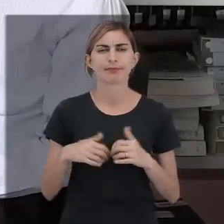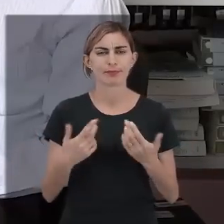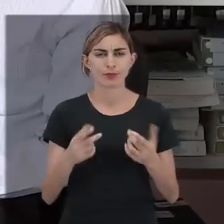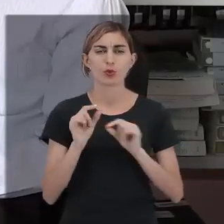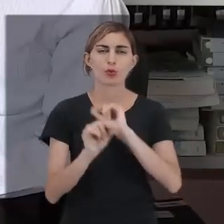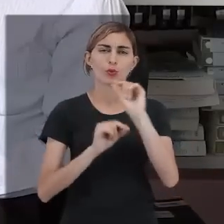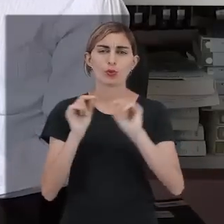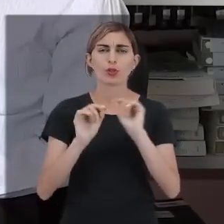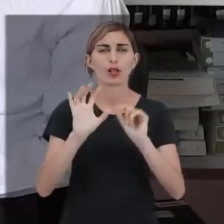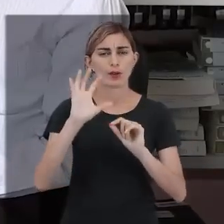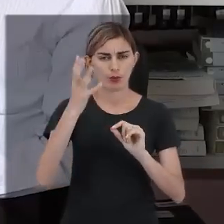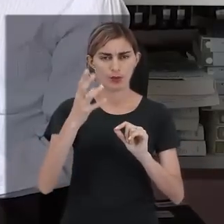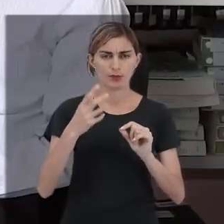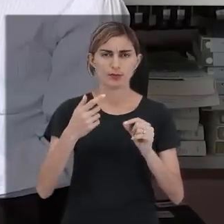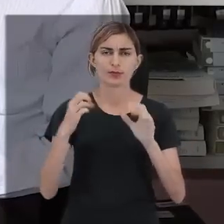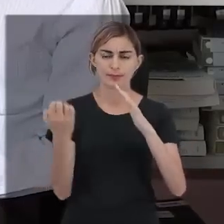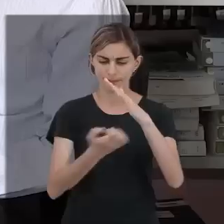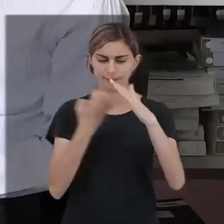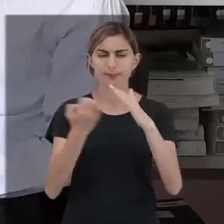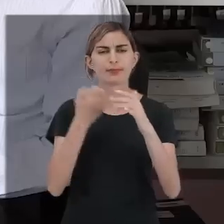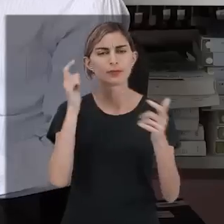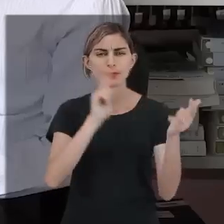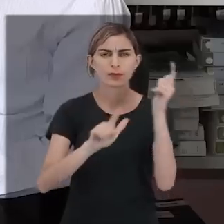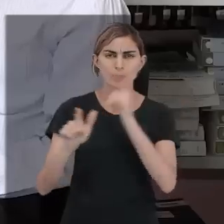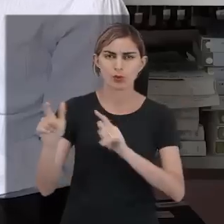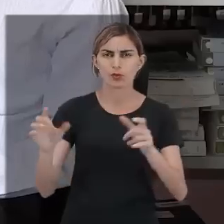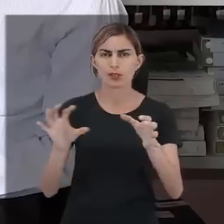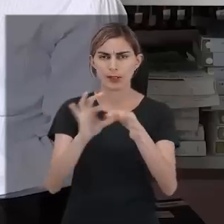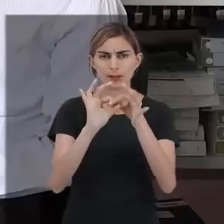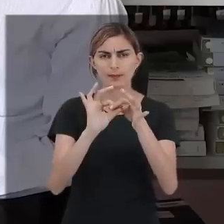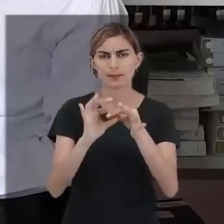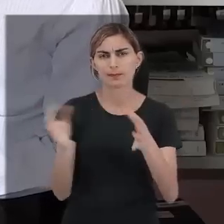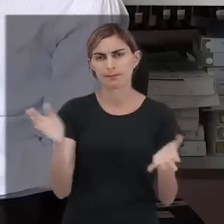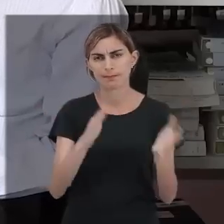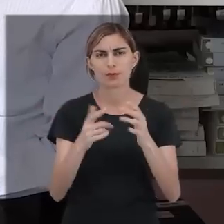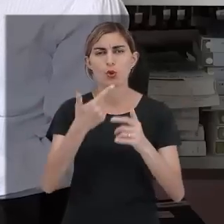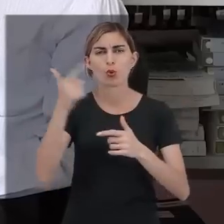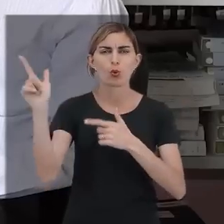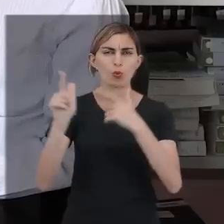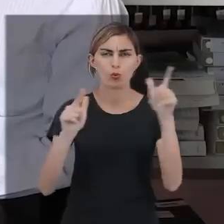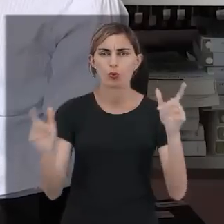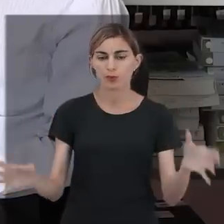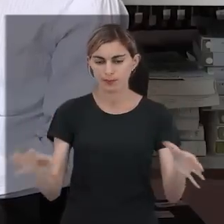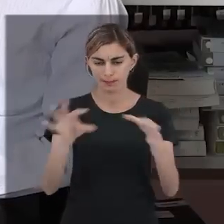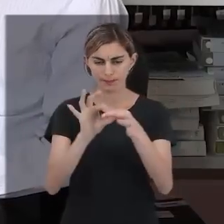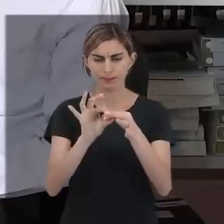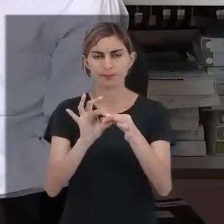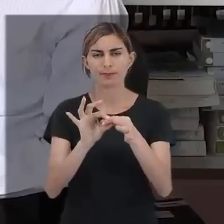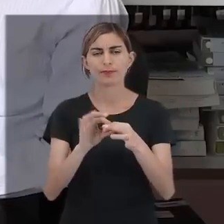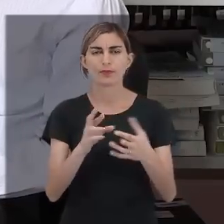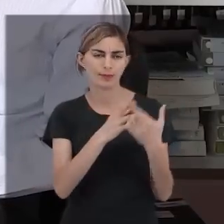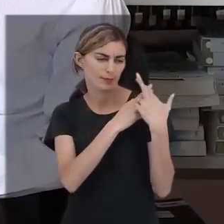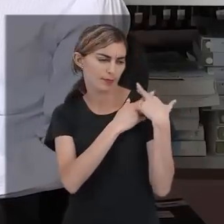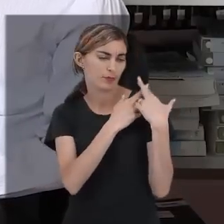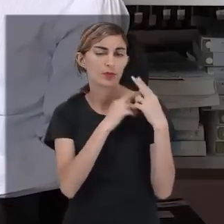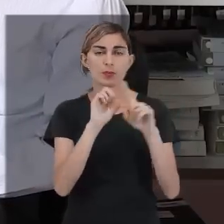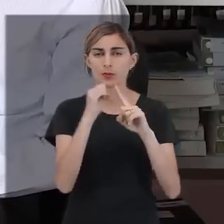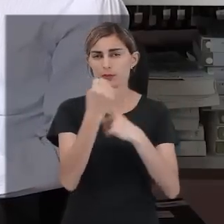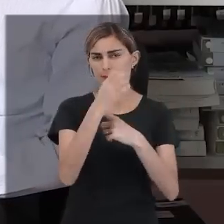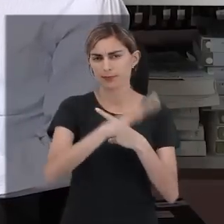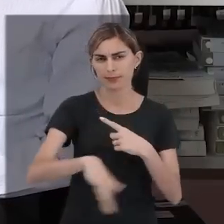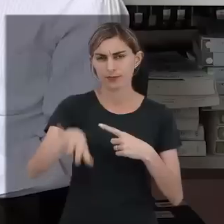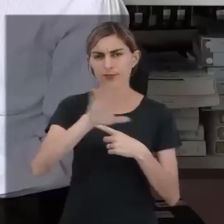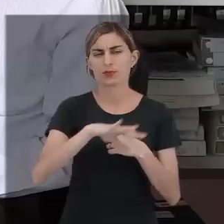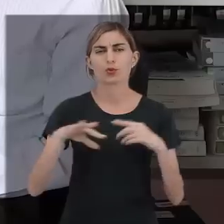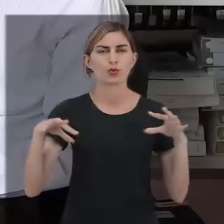E o que acontece? Uma vez que a empresa ela consegue integrar, por exemplo, existem outros tipos de integração, tem a ISO de responsabilidade social, eu